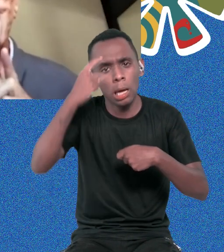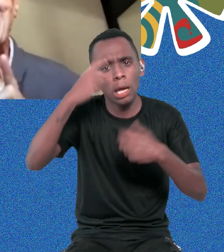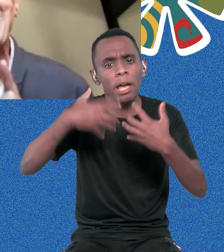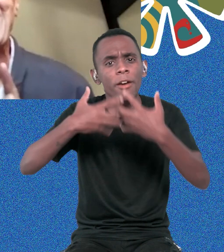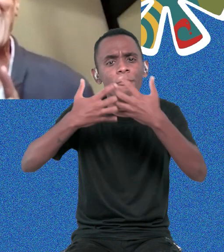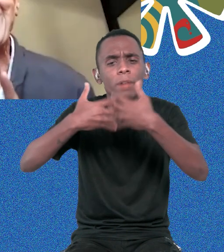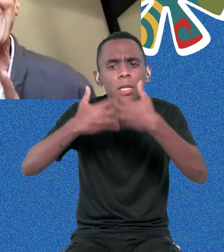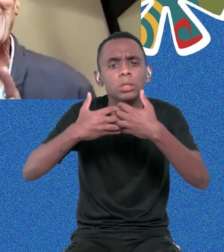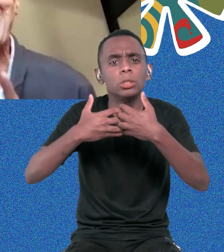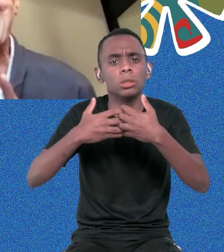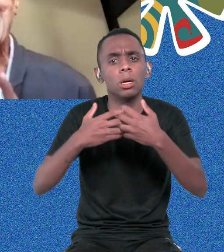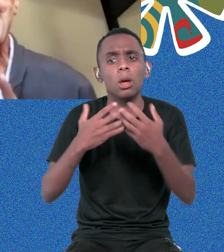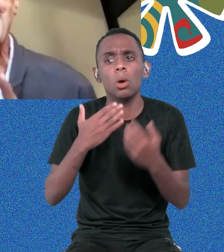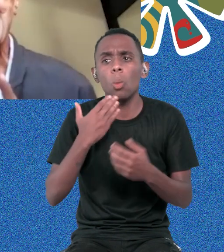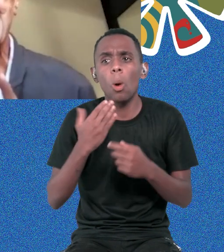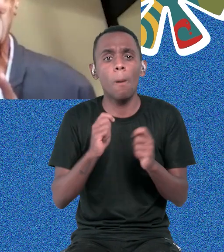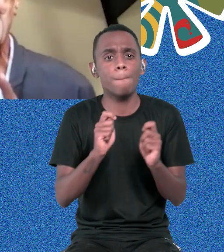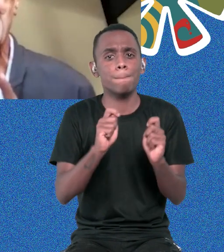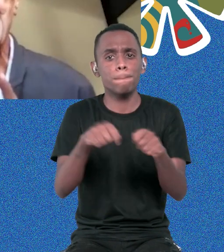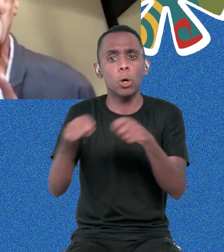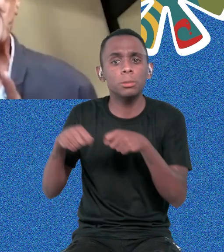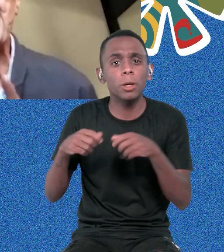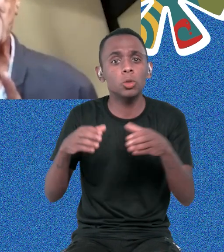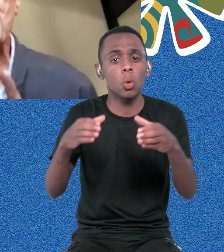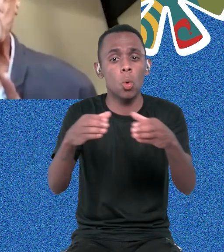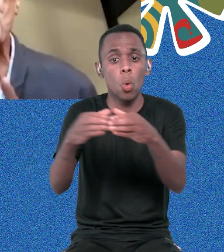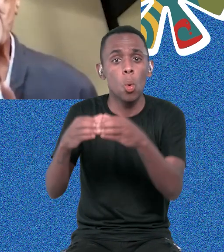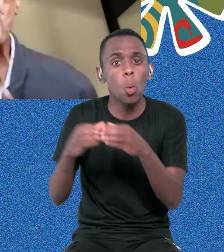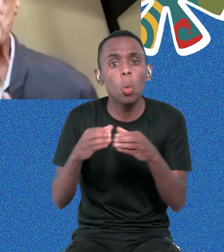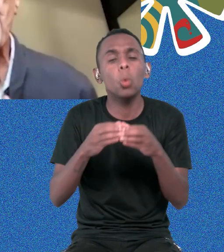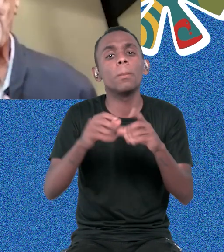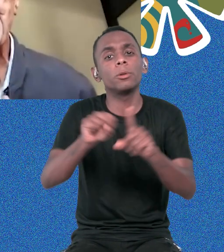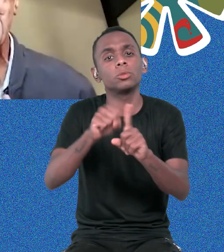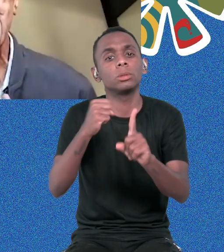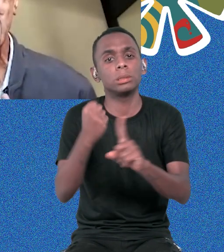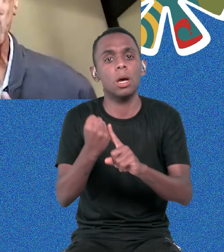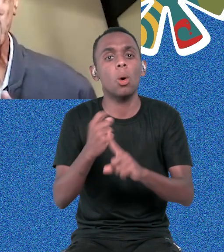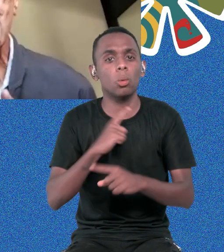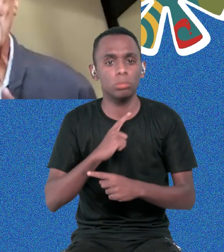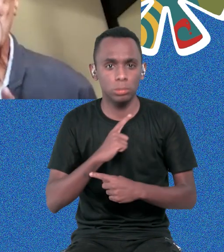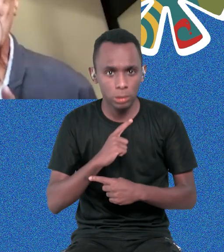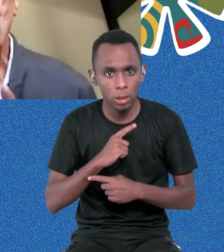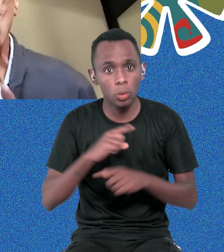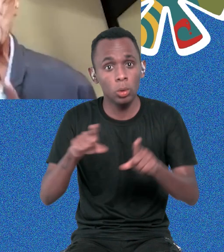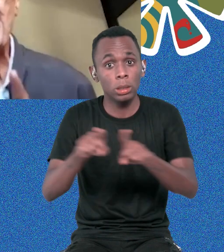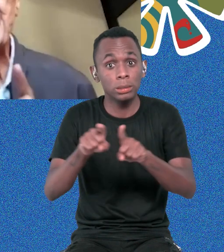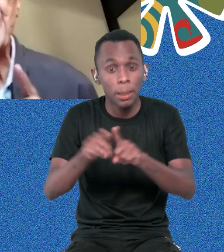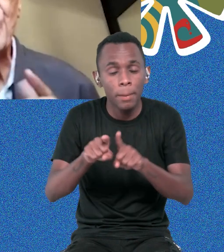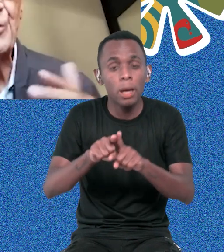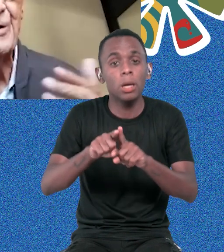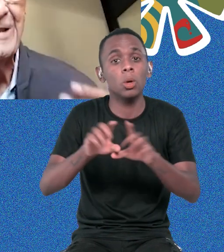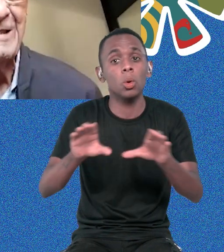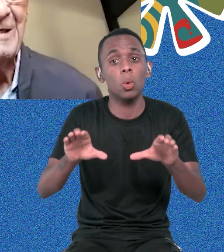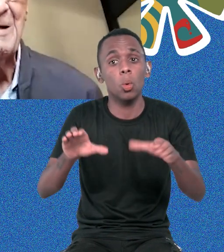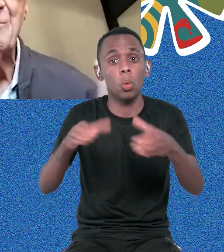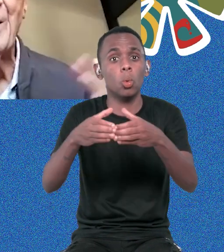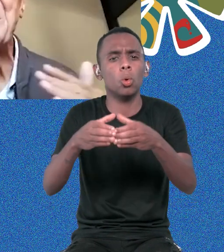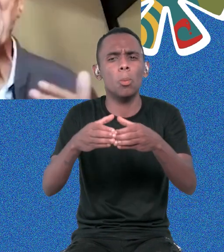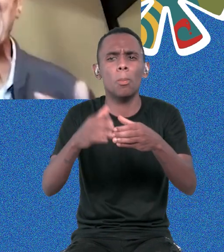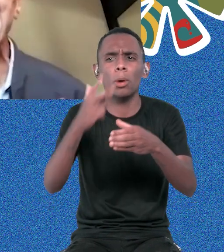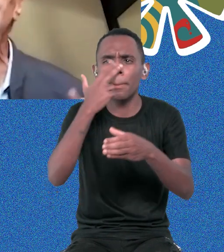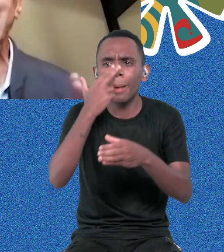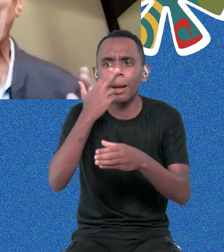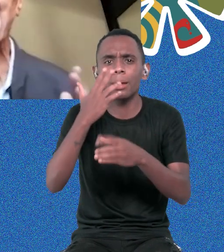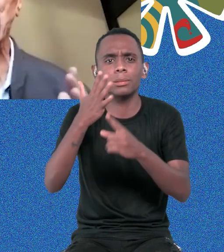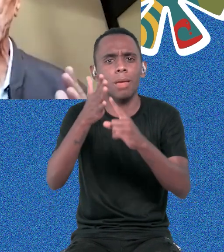que capacidade têm os coletivos sociais, os coletivos